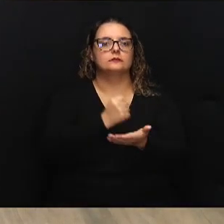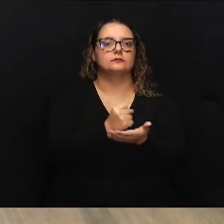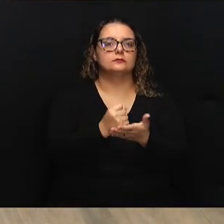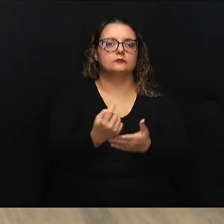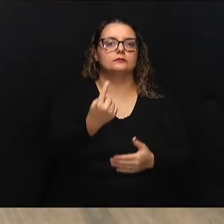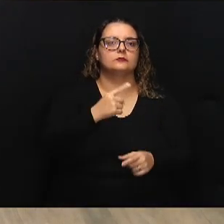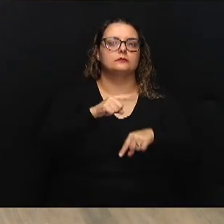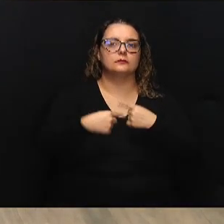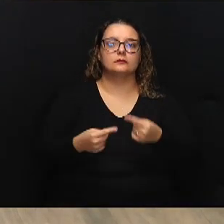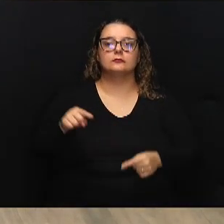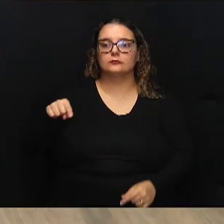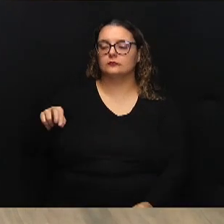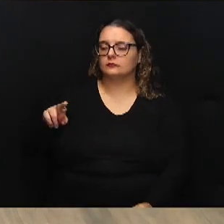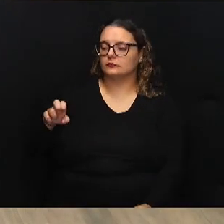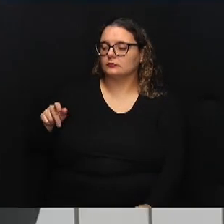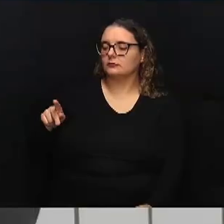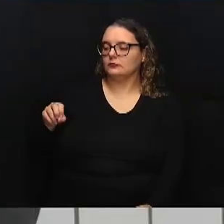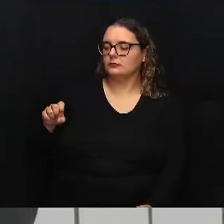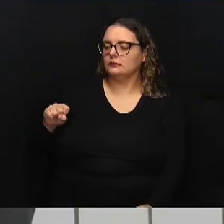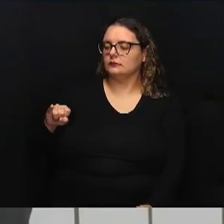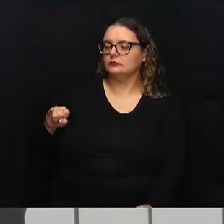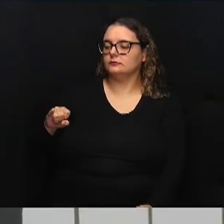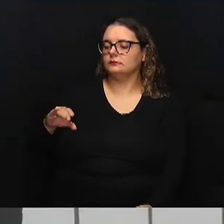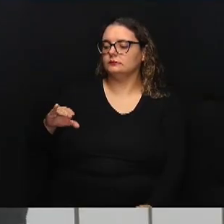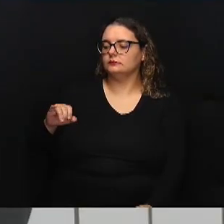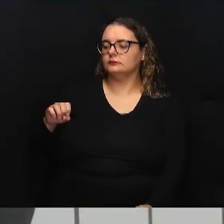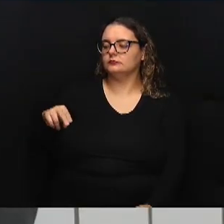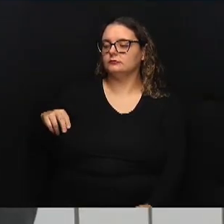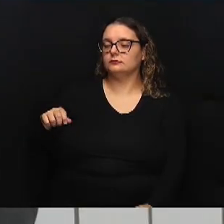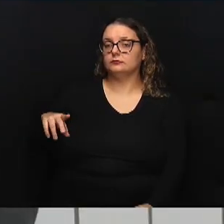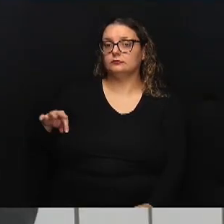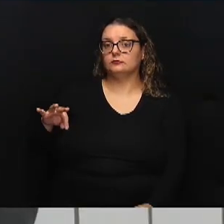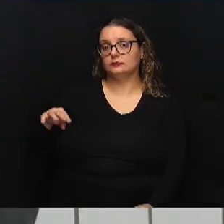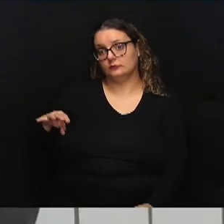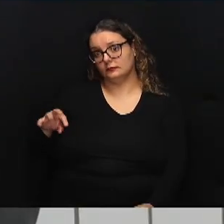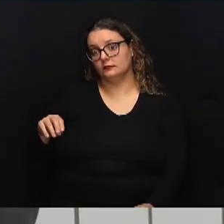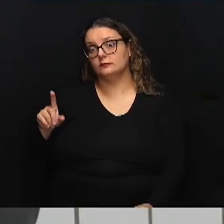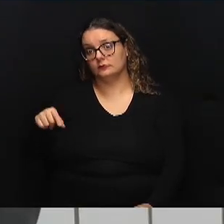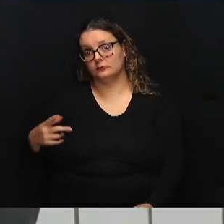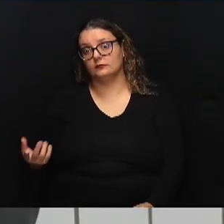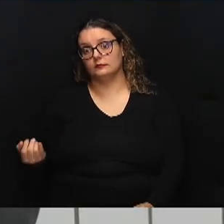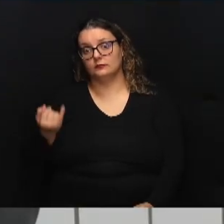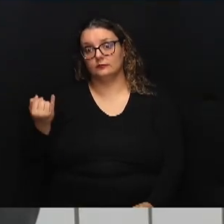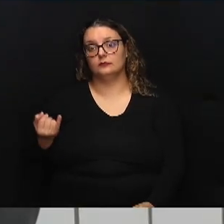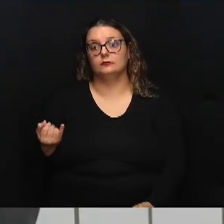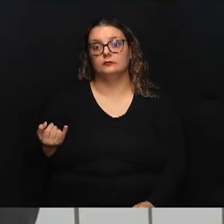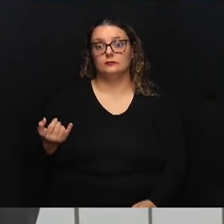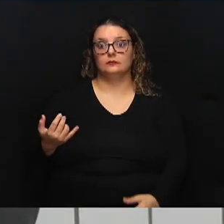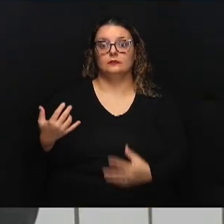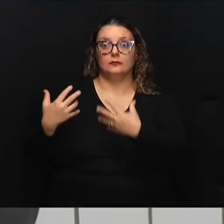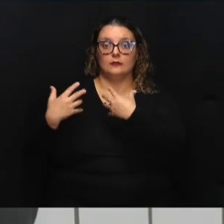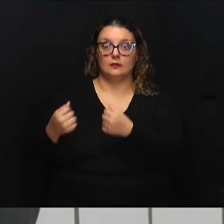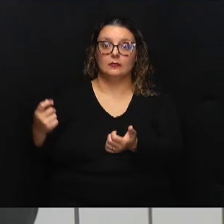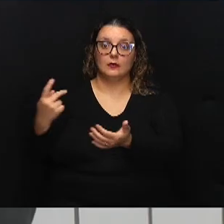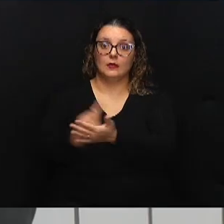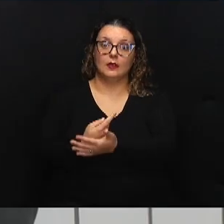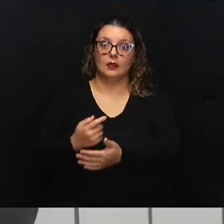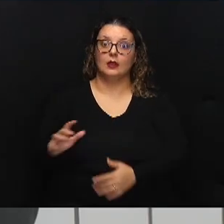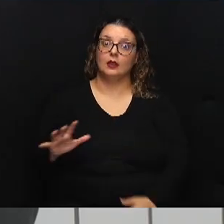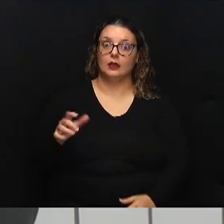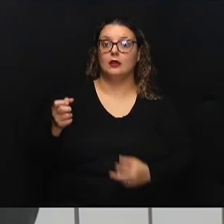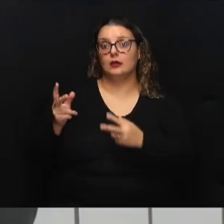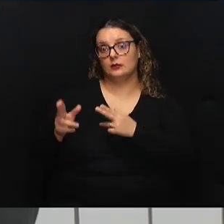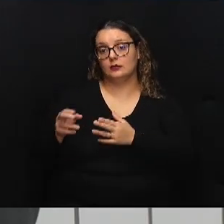outro. Mas esse reposicionamento também é interessante, porque a gente não faz essa conta. Admitir errado é tão caro quanto